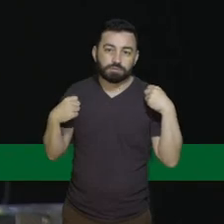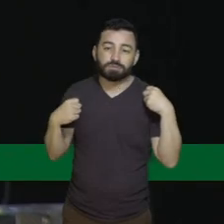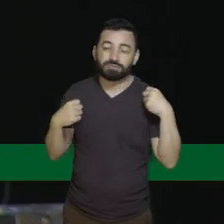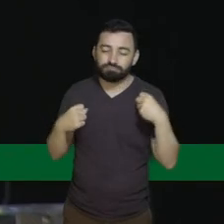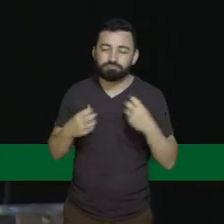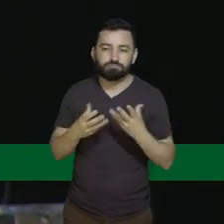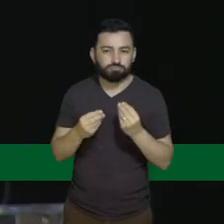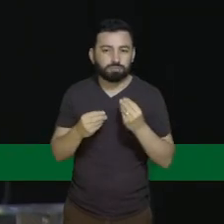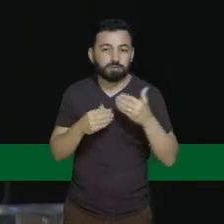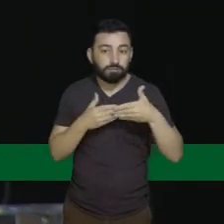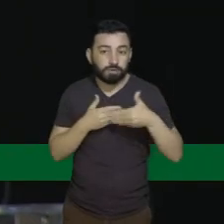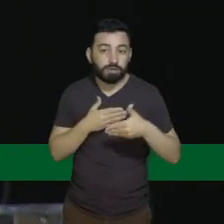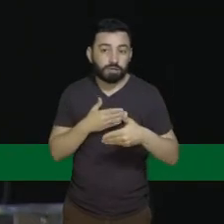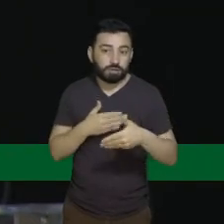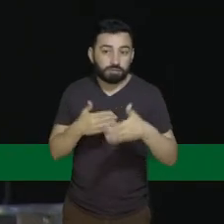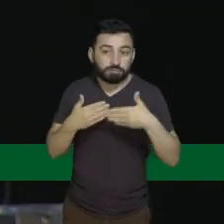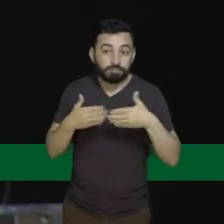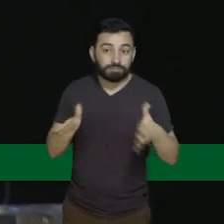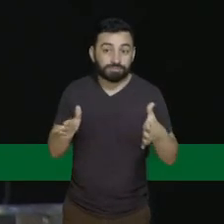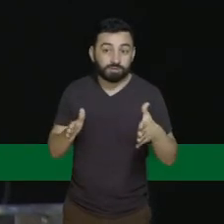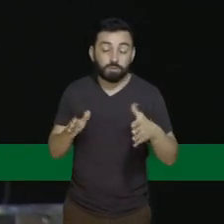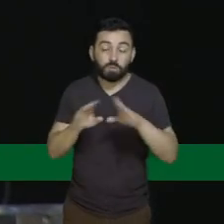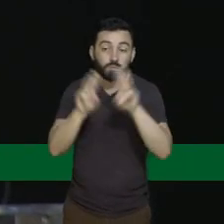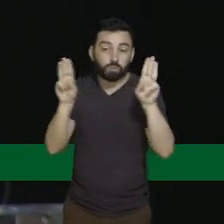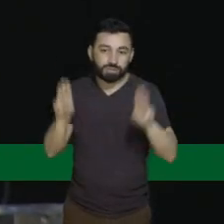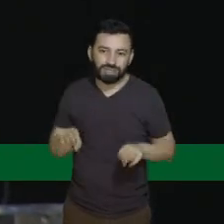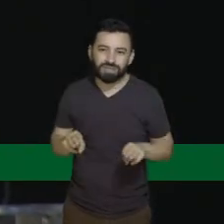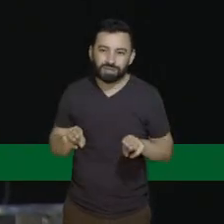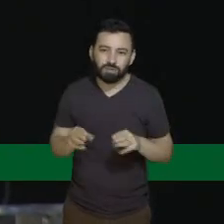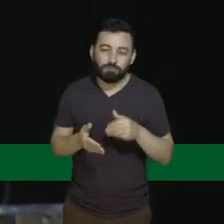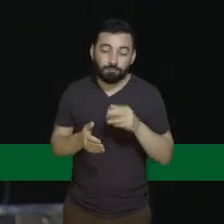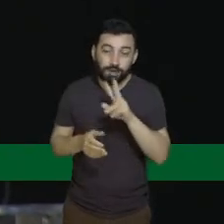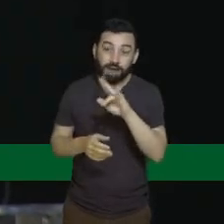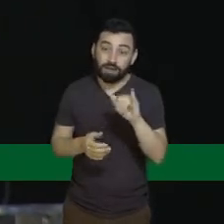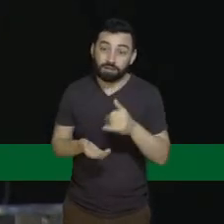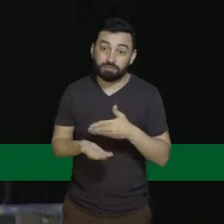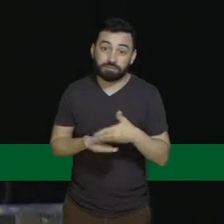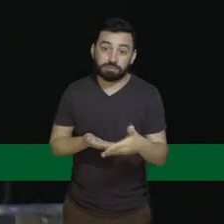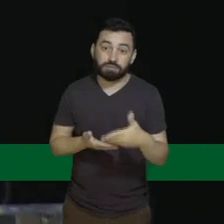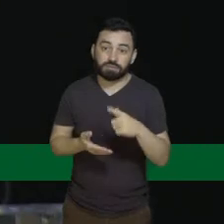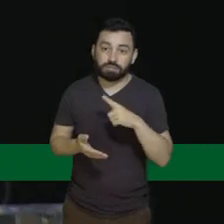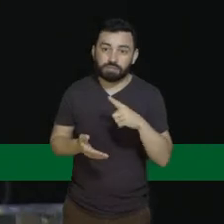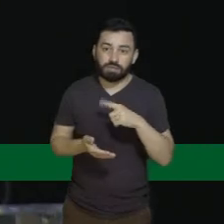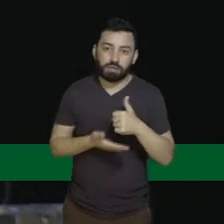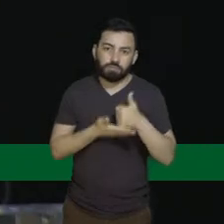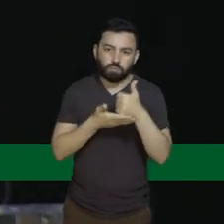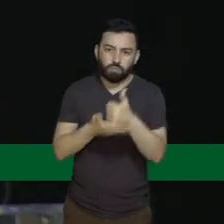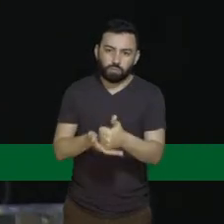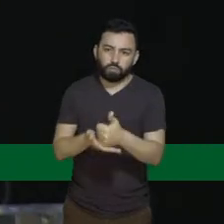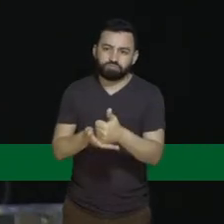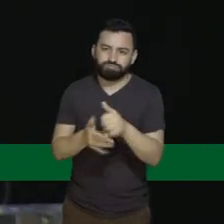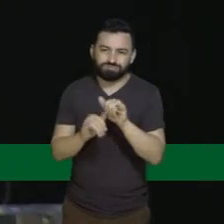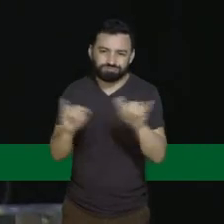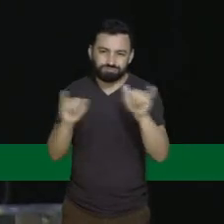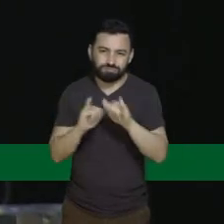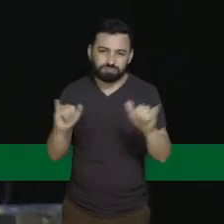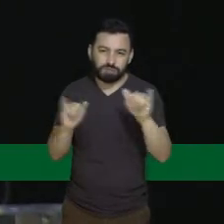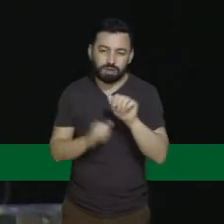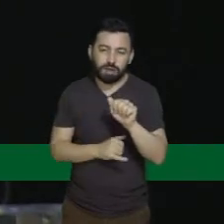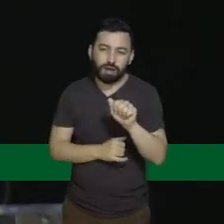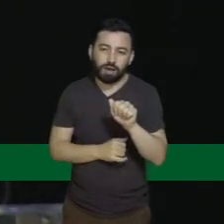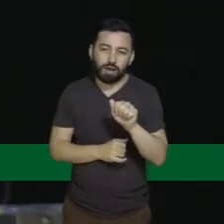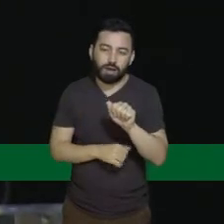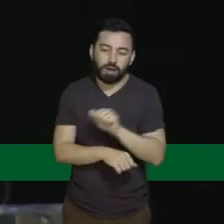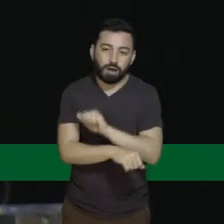breve terá inaugurado o seu museu. Museu esse que conta com o apoio do nosso maior patrocinador, Aurora Alimentos,